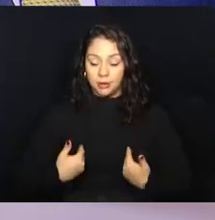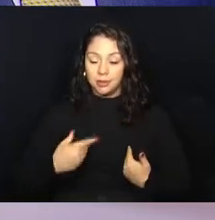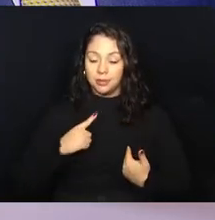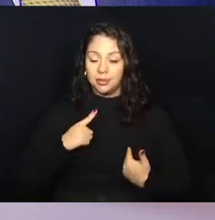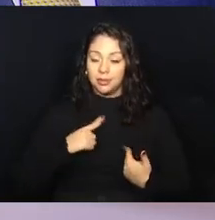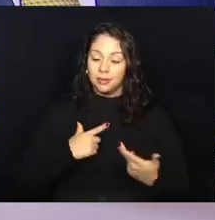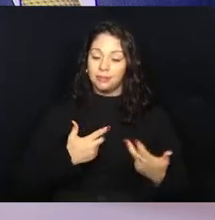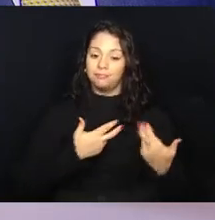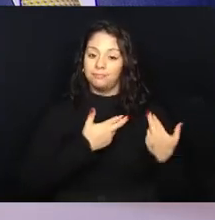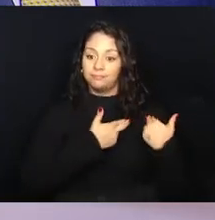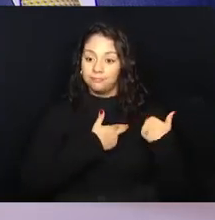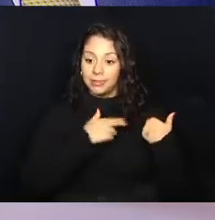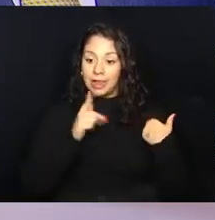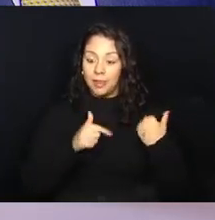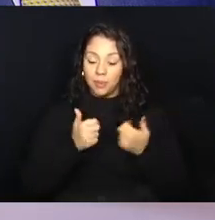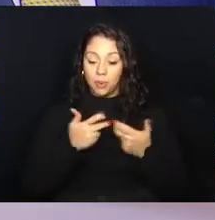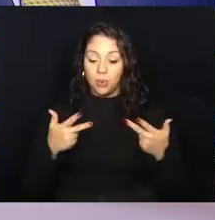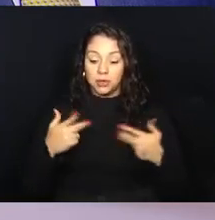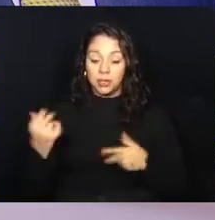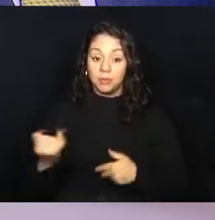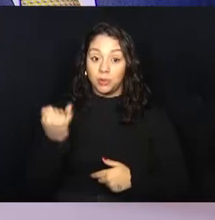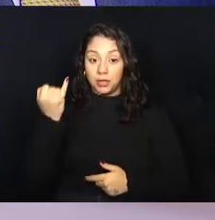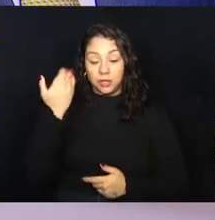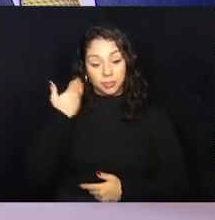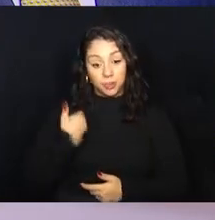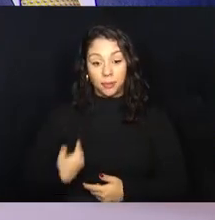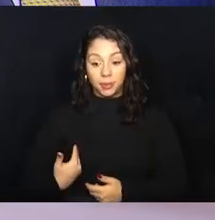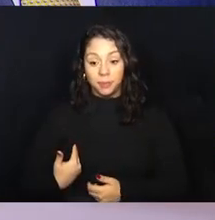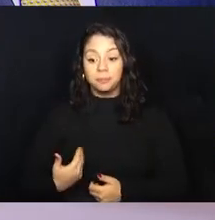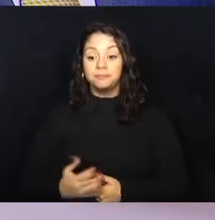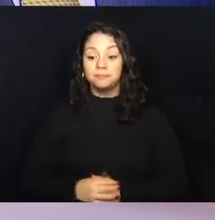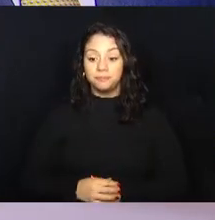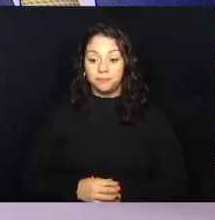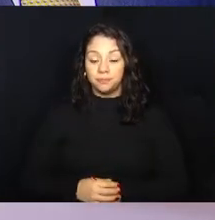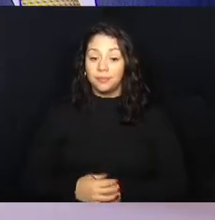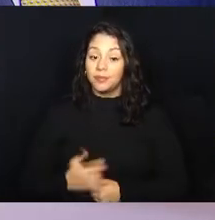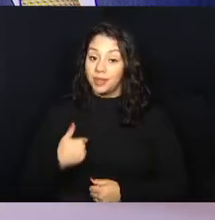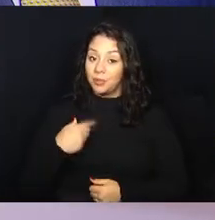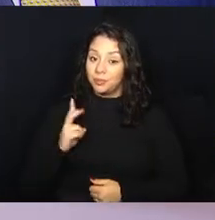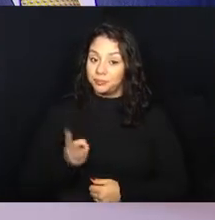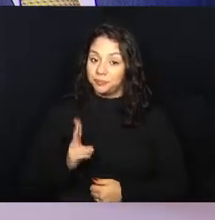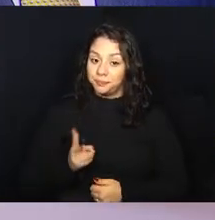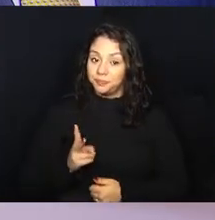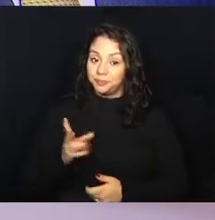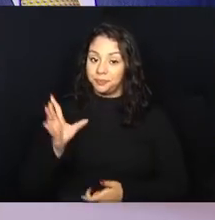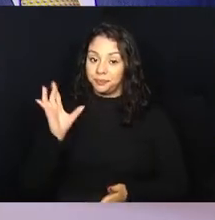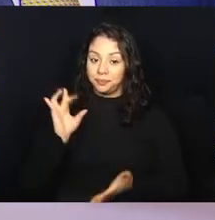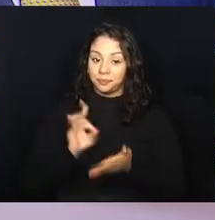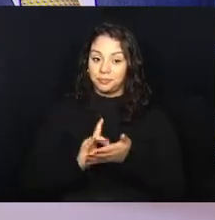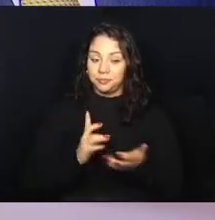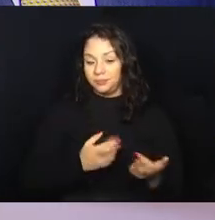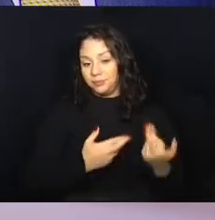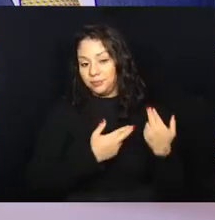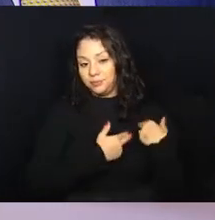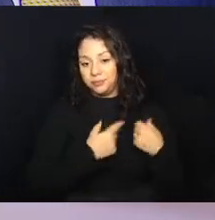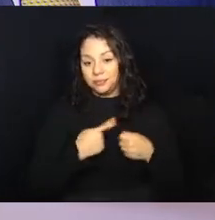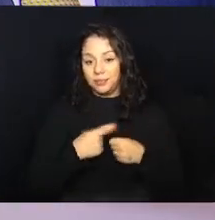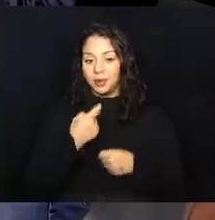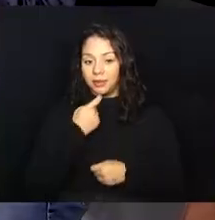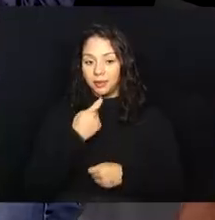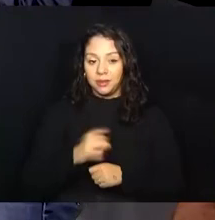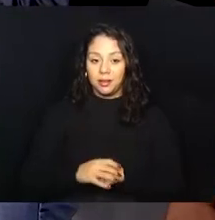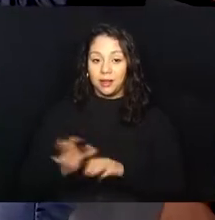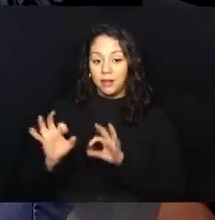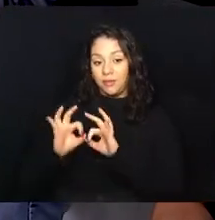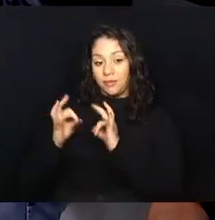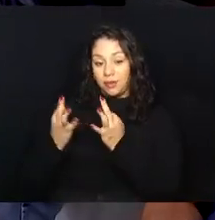parte sendo Coroado é algo importante para mim e e eu mantenho a responsabilidade que a cidade de Campinas